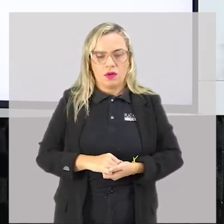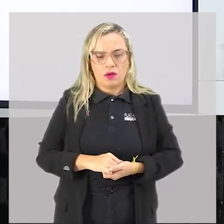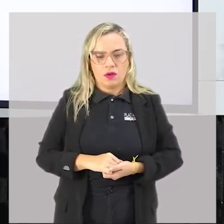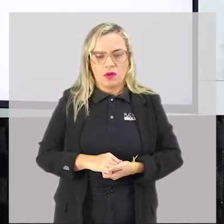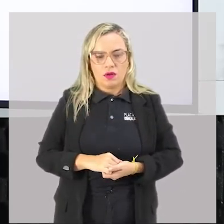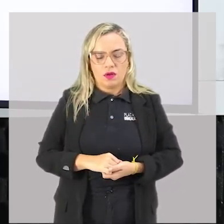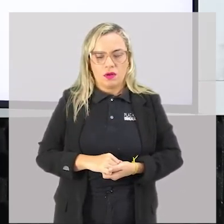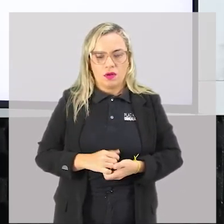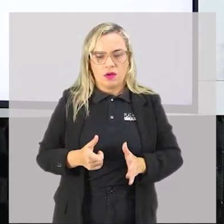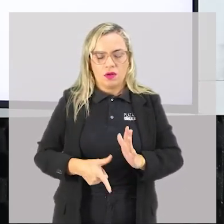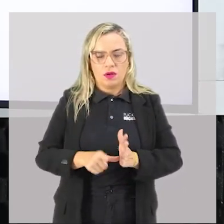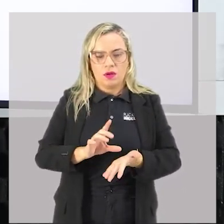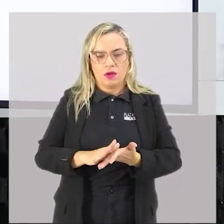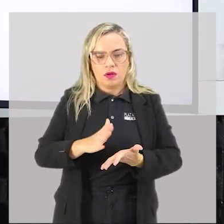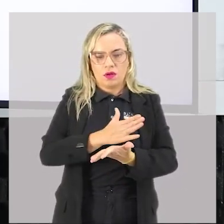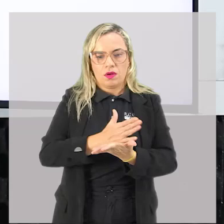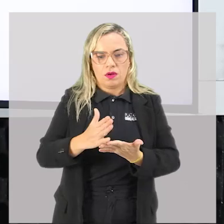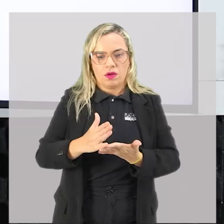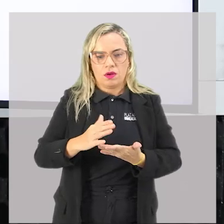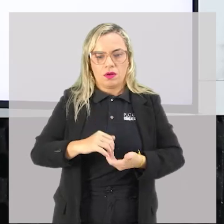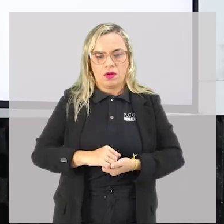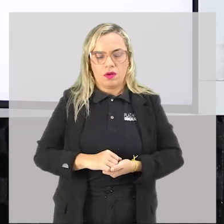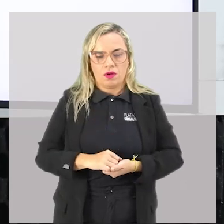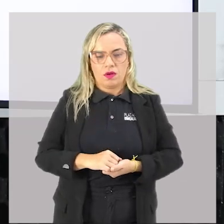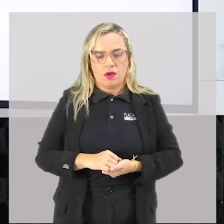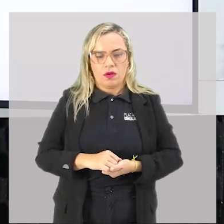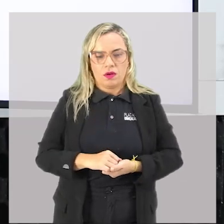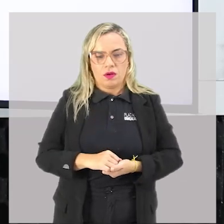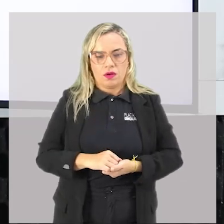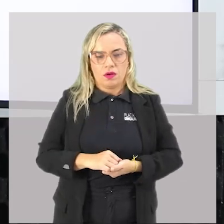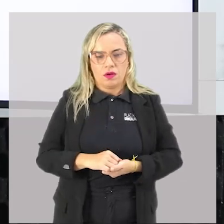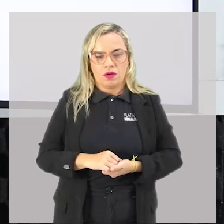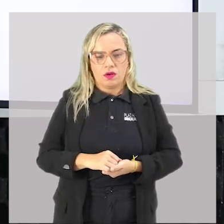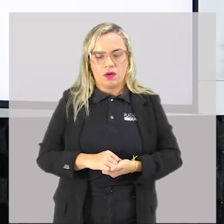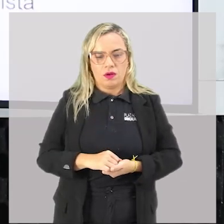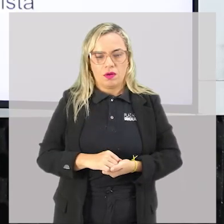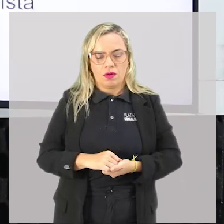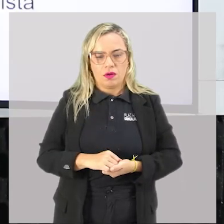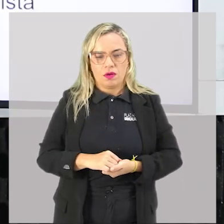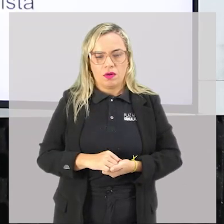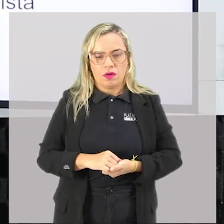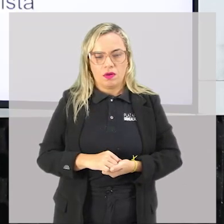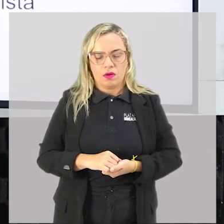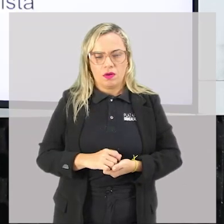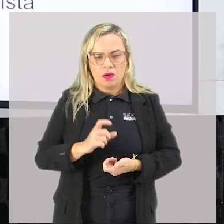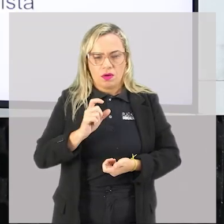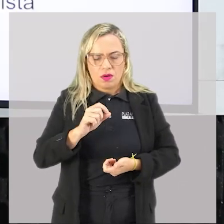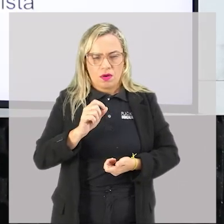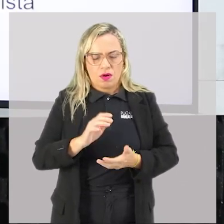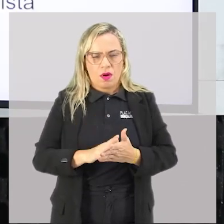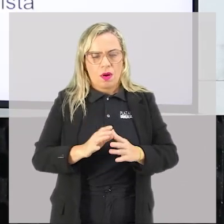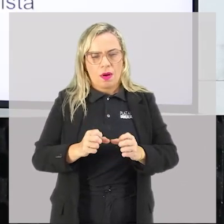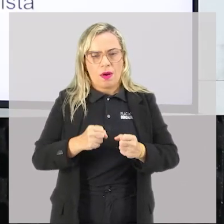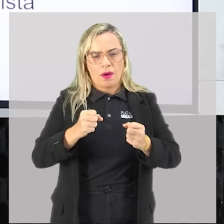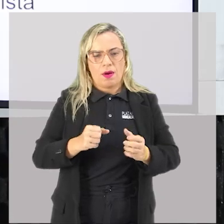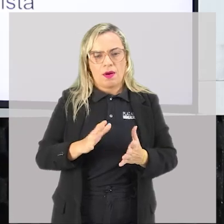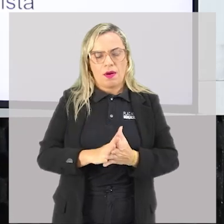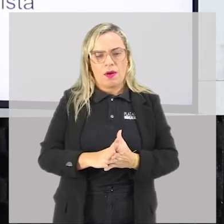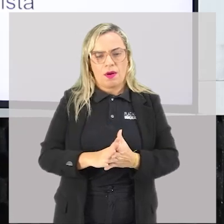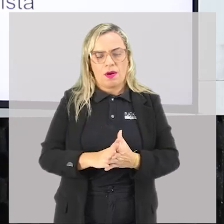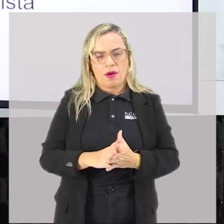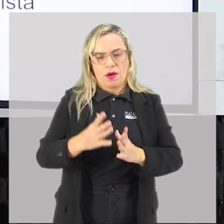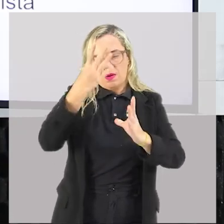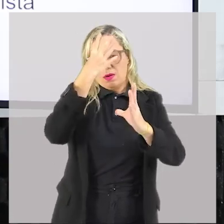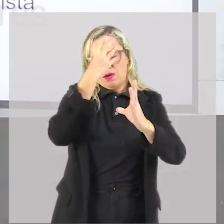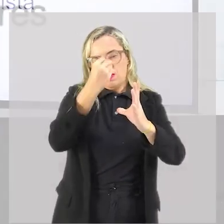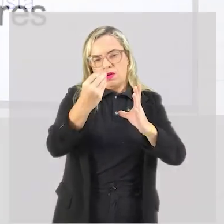gente começar, can I take a quick selfie with you? Então, será que ele pode tirar uma selfie com o painel de entrevista? Vocês